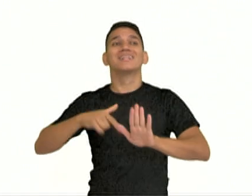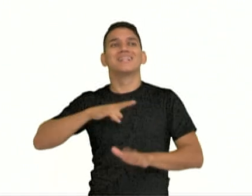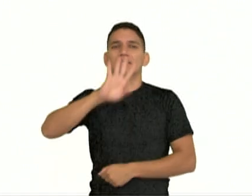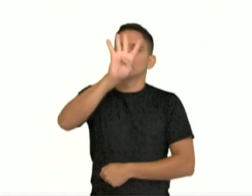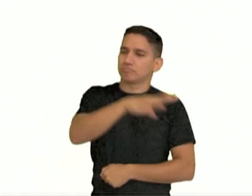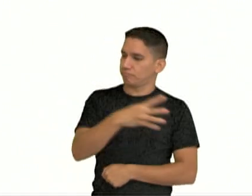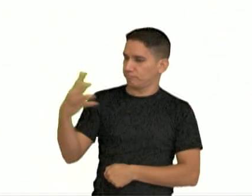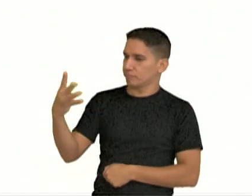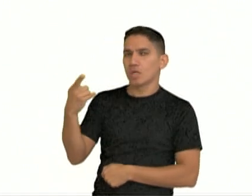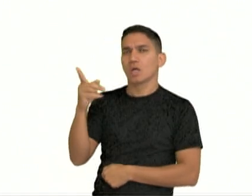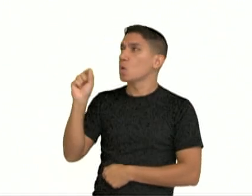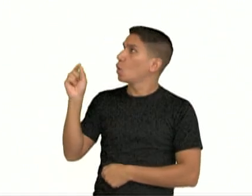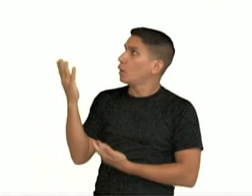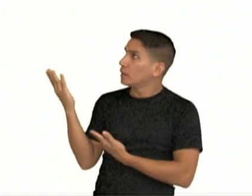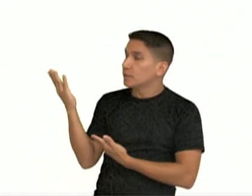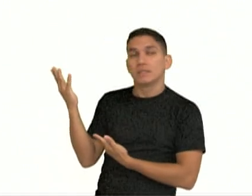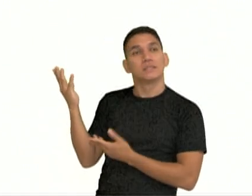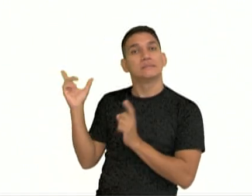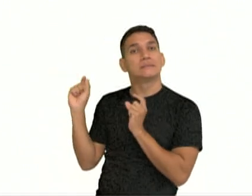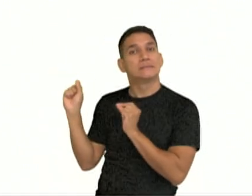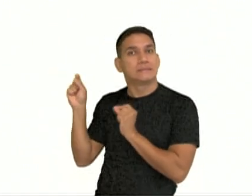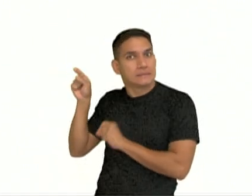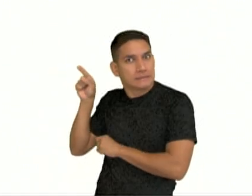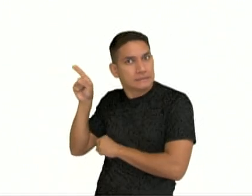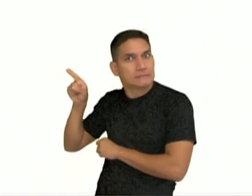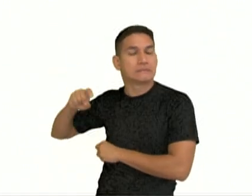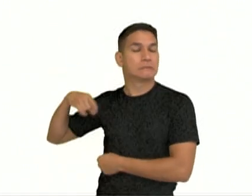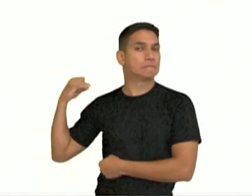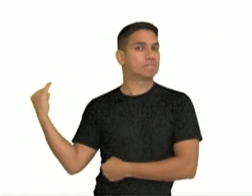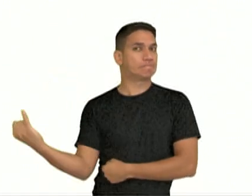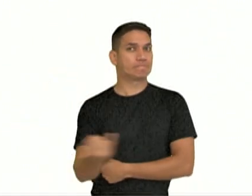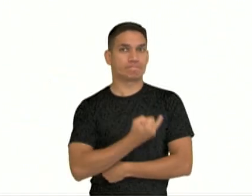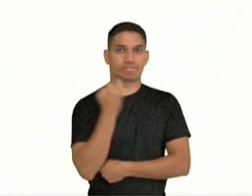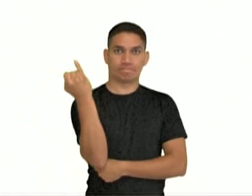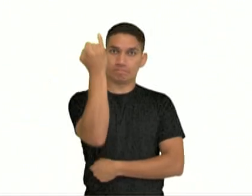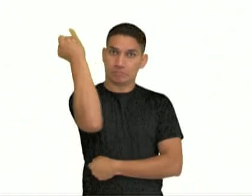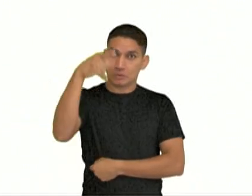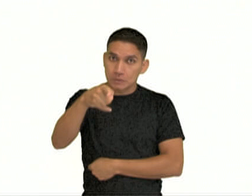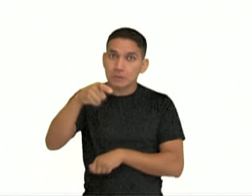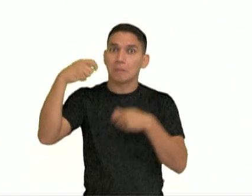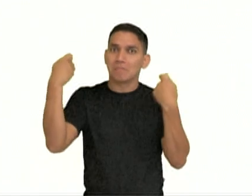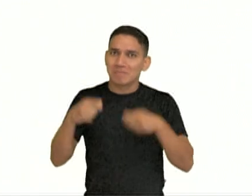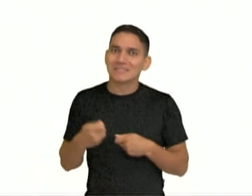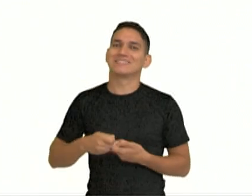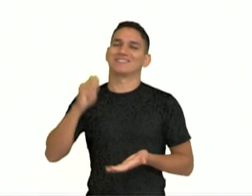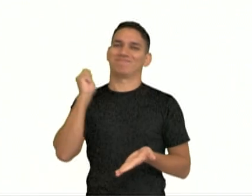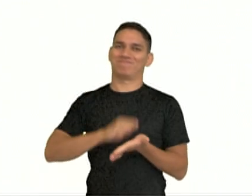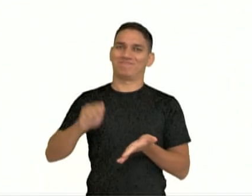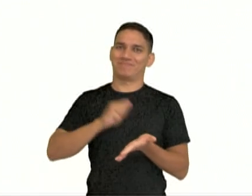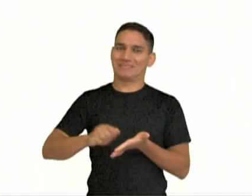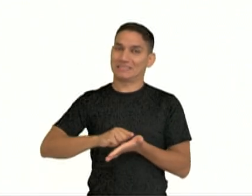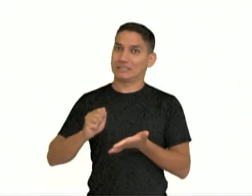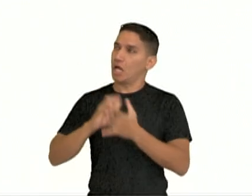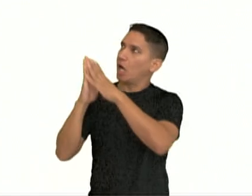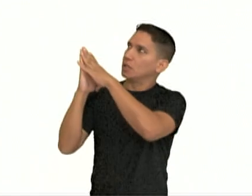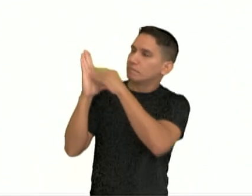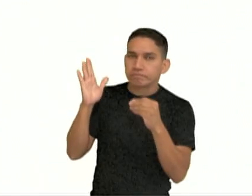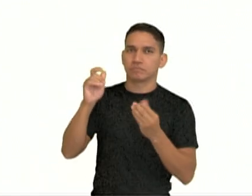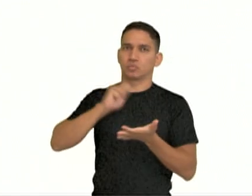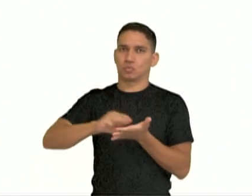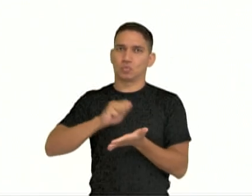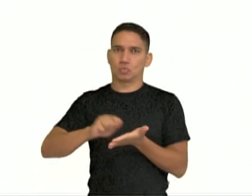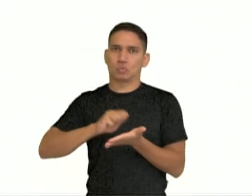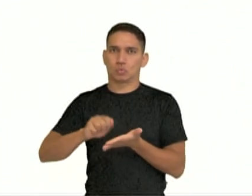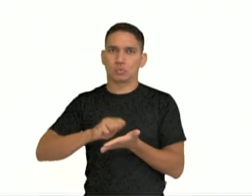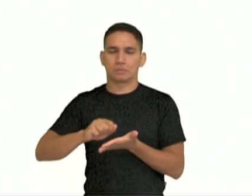notáveis. Esse é um dado muito importante que vocês têm que ter, né? É muito importante que vocês tenham aí